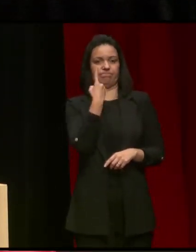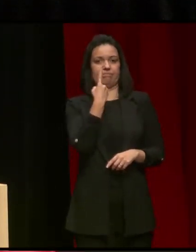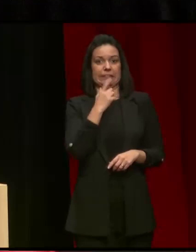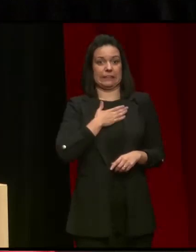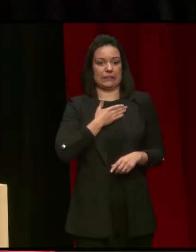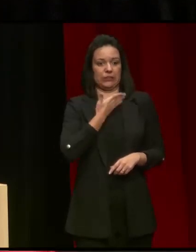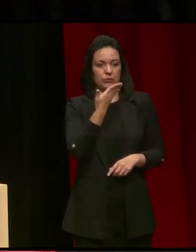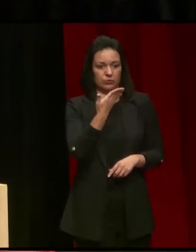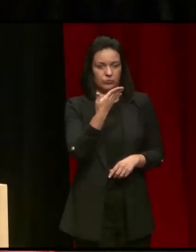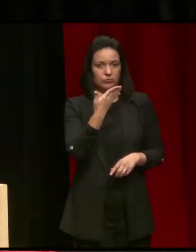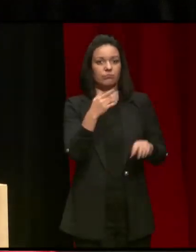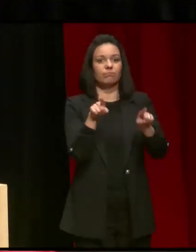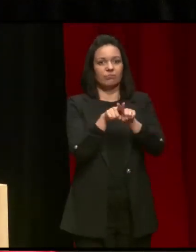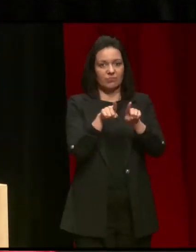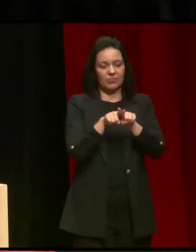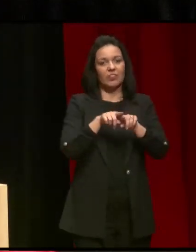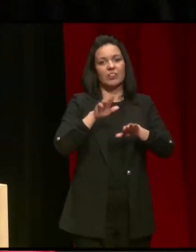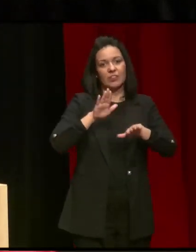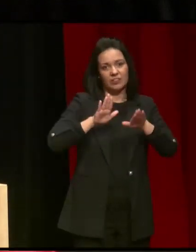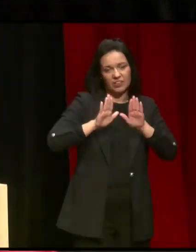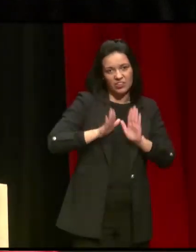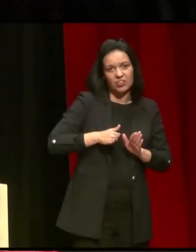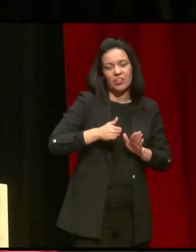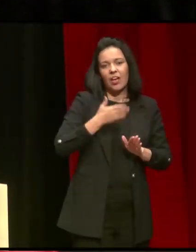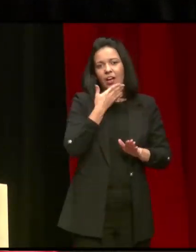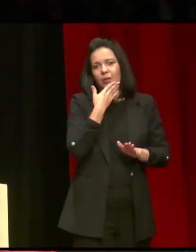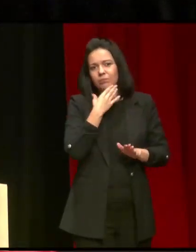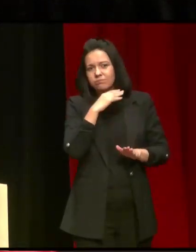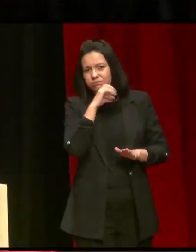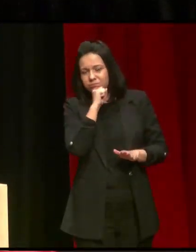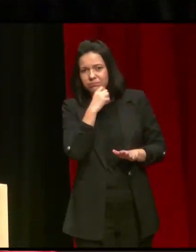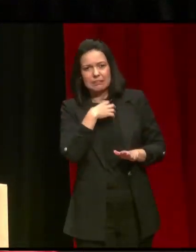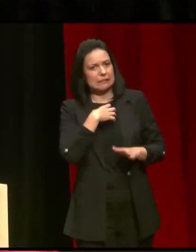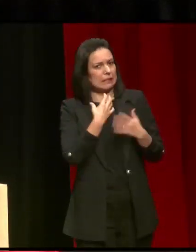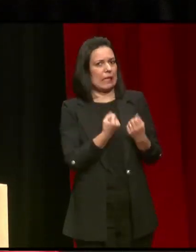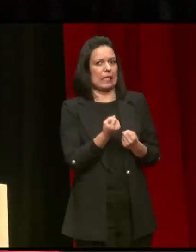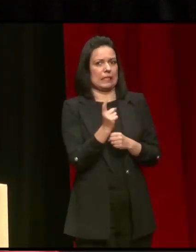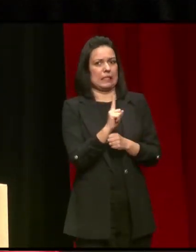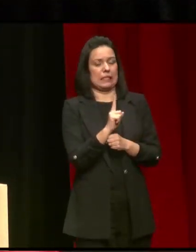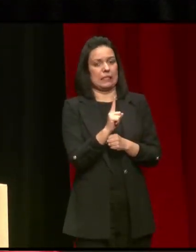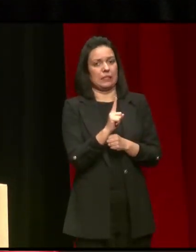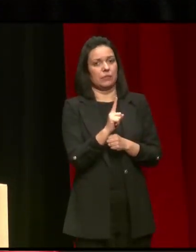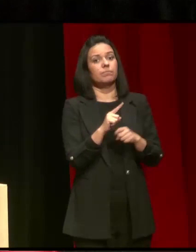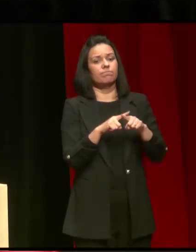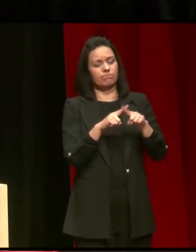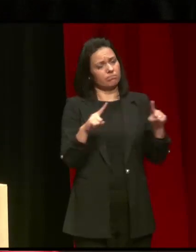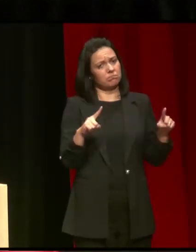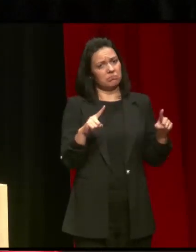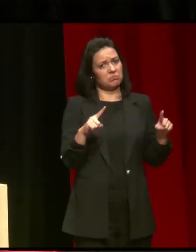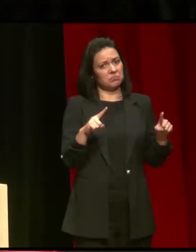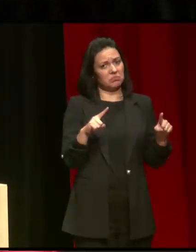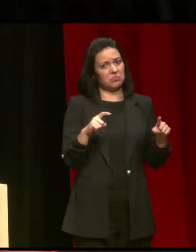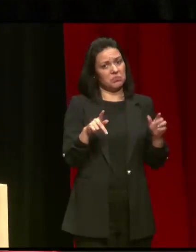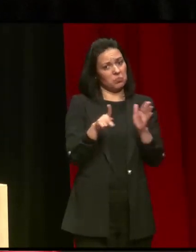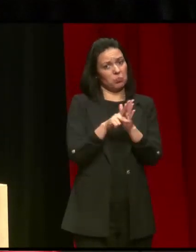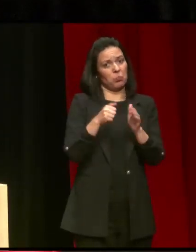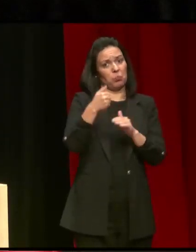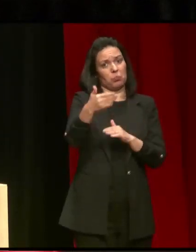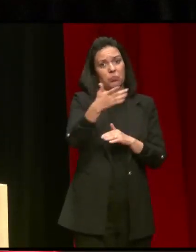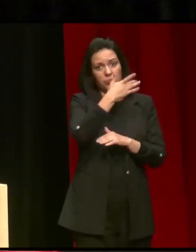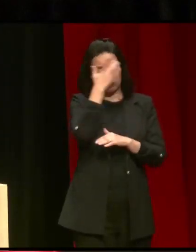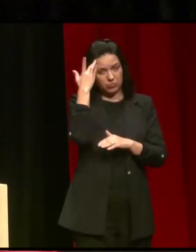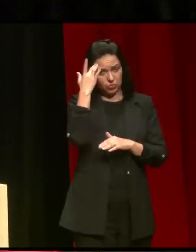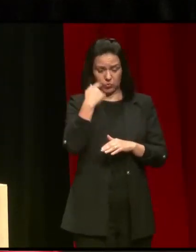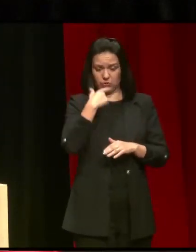de rejeição na infância, adolescência, mas por parte das pessoas, porque para mim, simplesmente, eu fui substituindo a